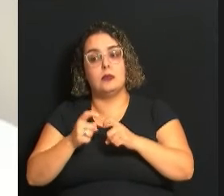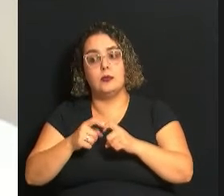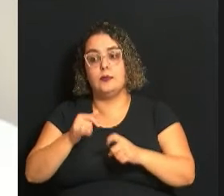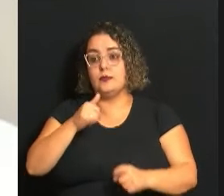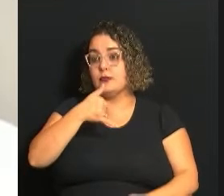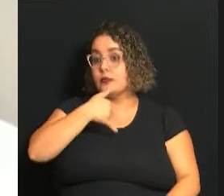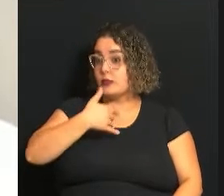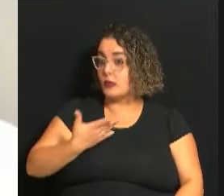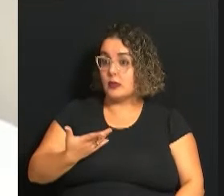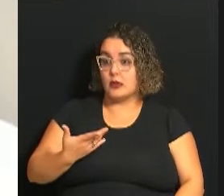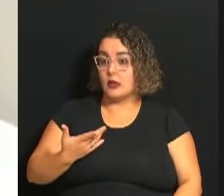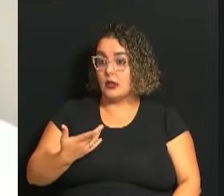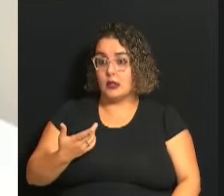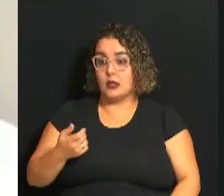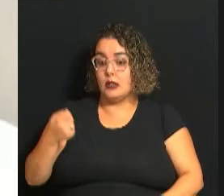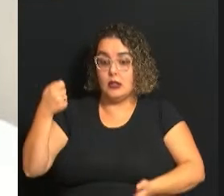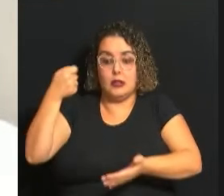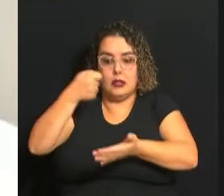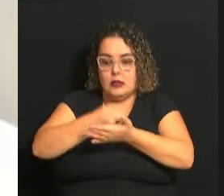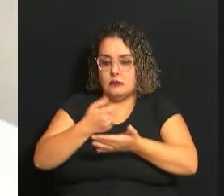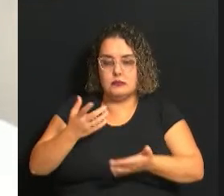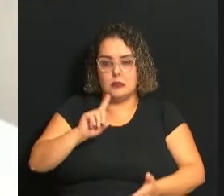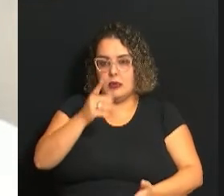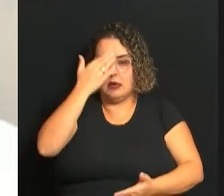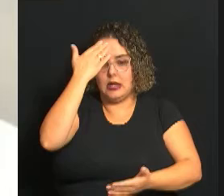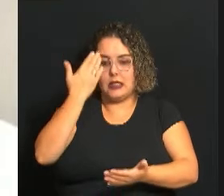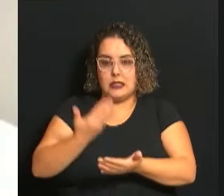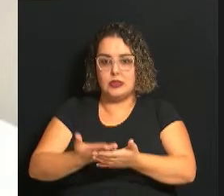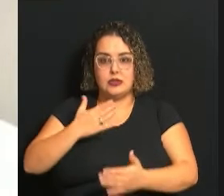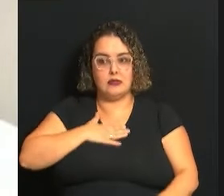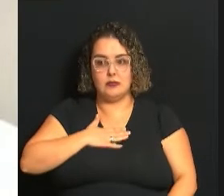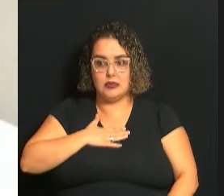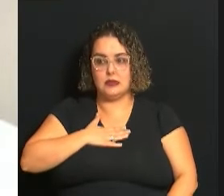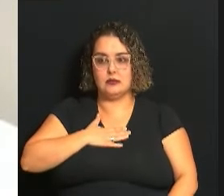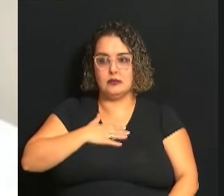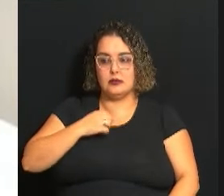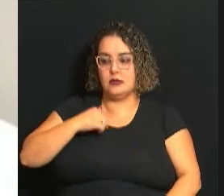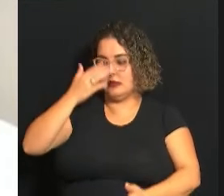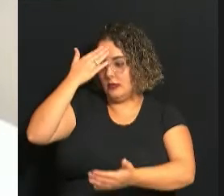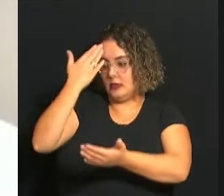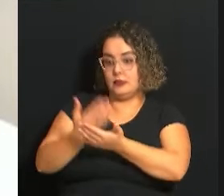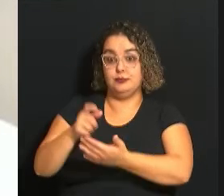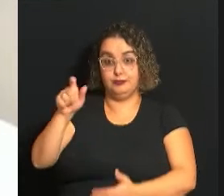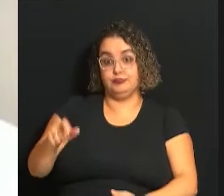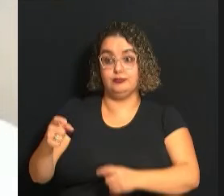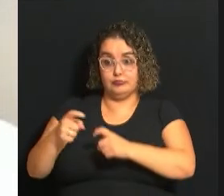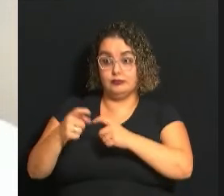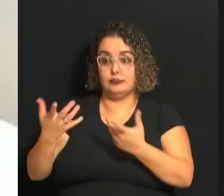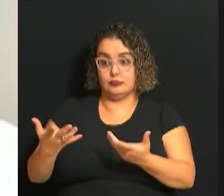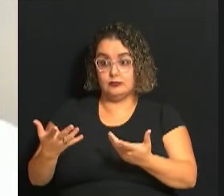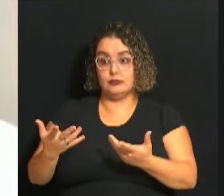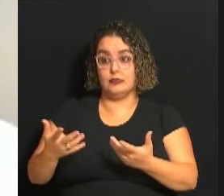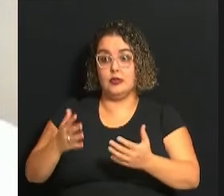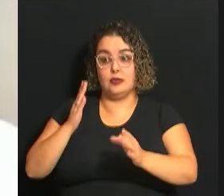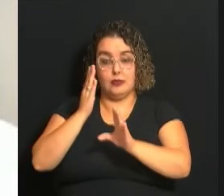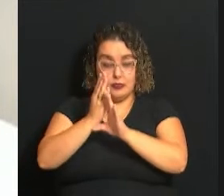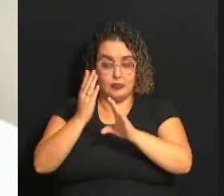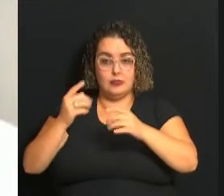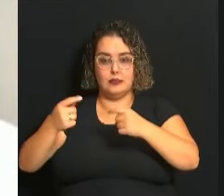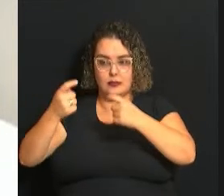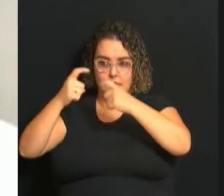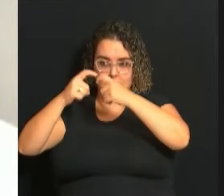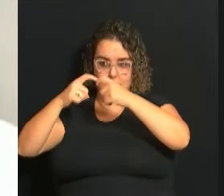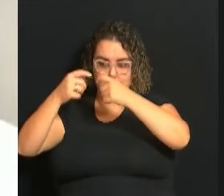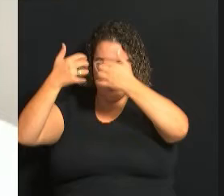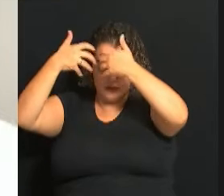apostava em mim tanto quanto eu estava apostando nele. Mas tudo está certo, graças a Deus encontrei meu neurocirurgião, que me operou no dia